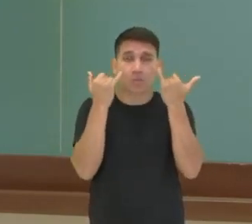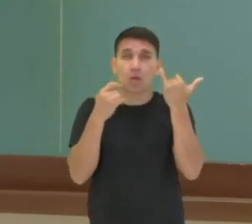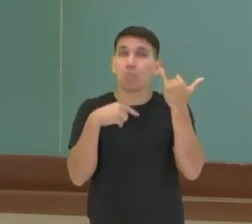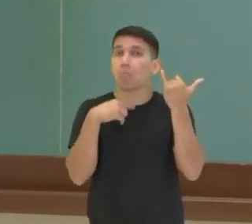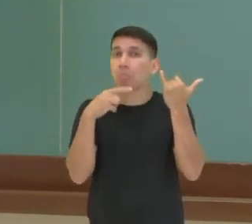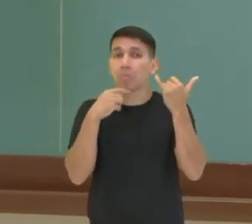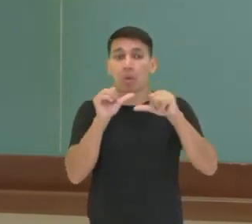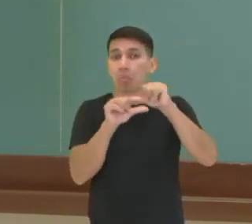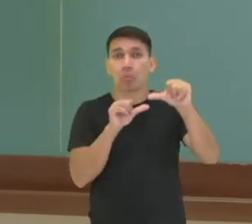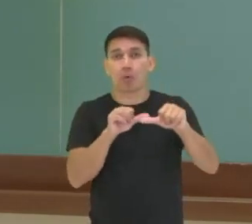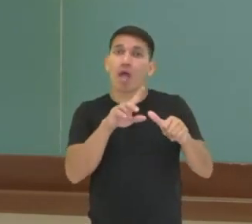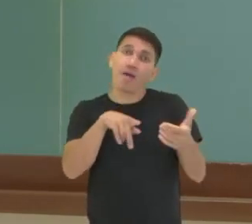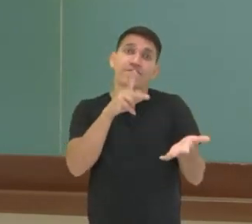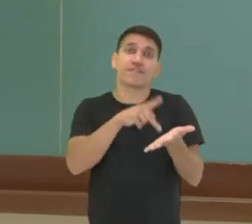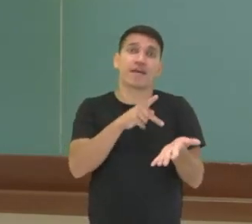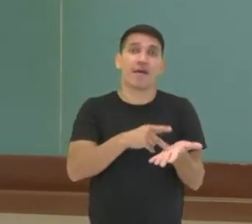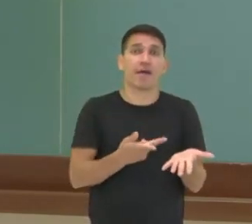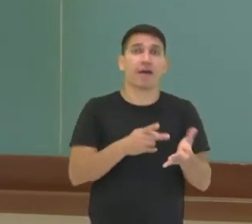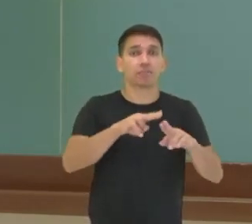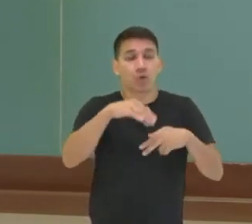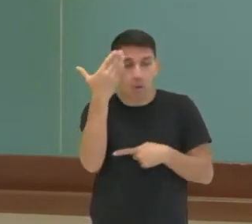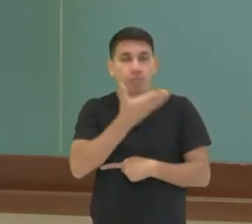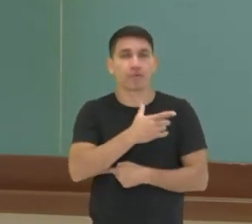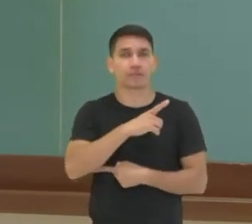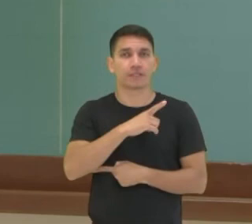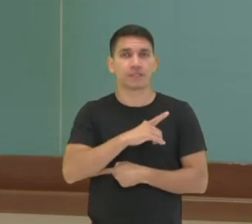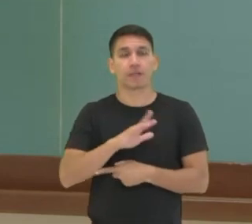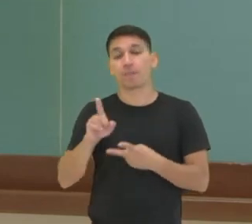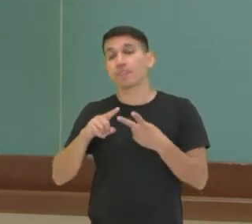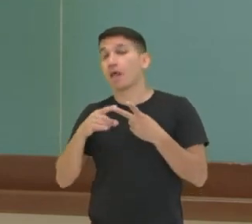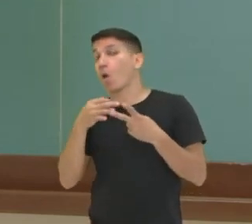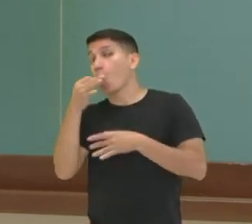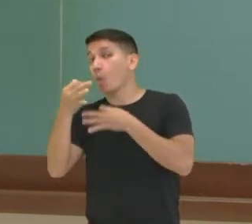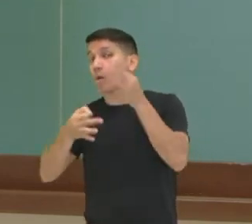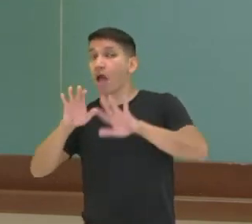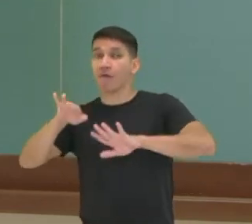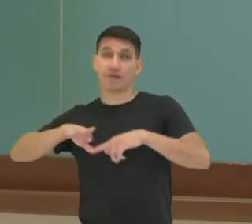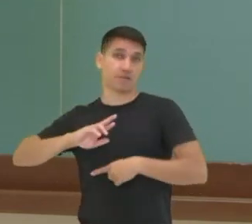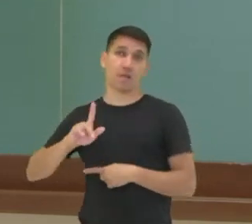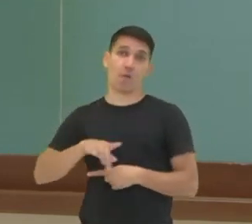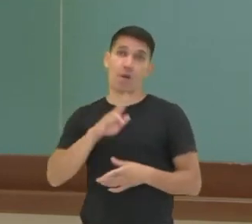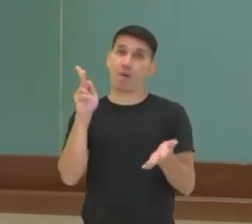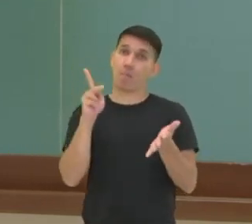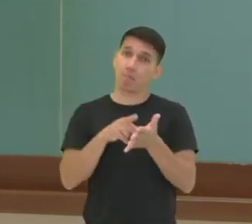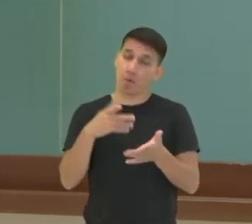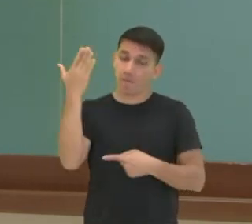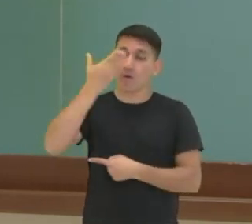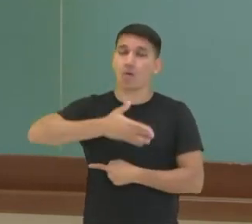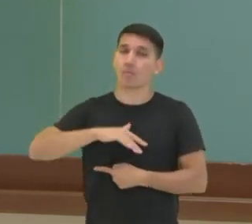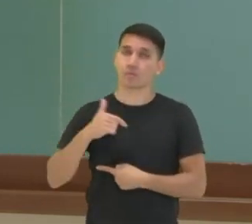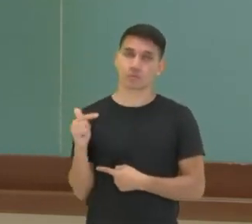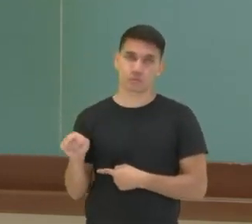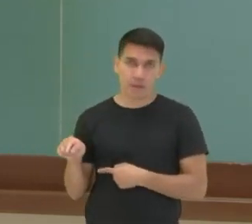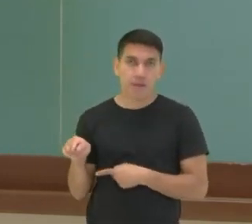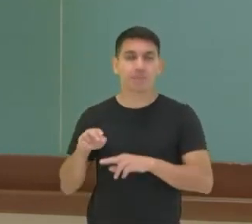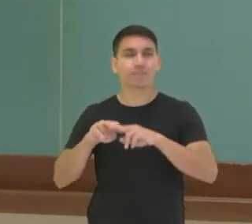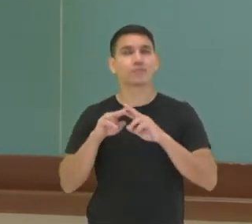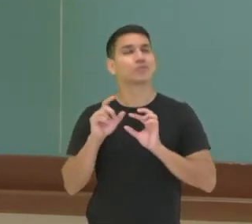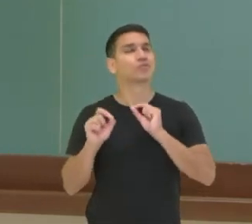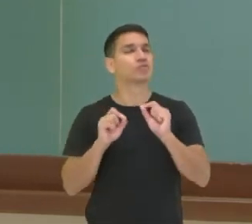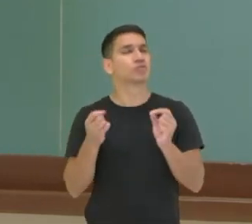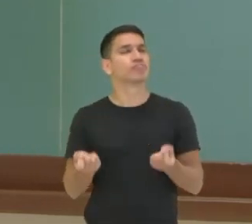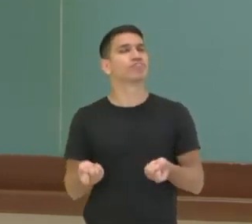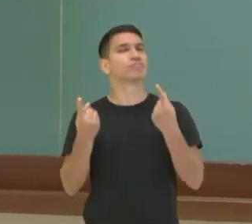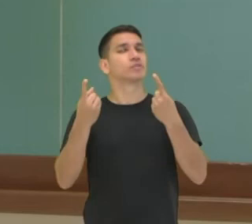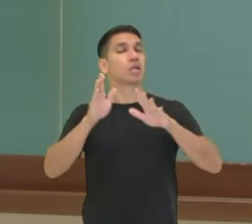É real, é comprovado. E a opinião nem sempre parte de uma comprovação. Então, nós temos que ter